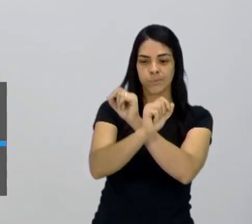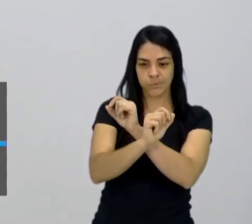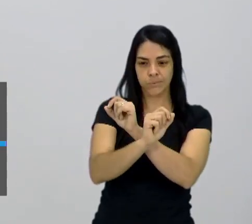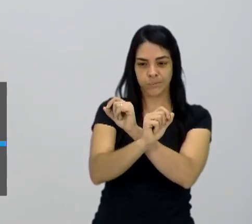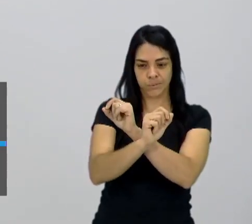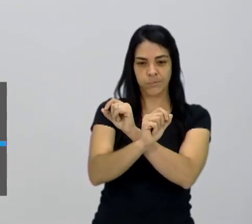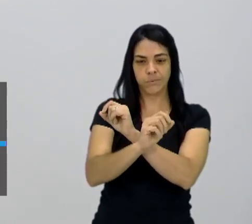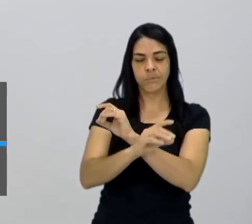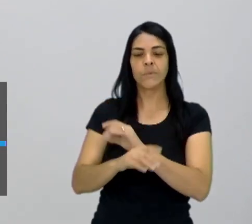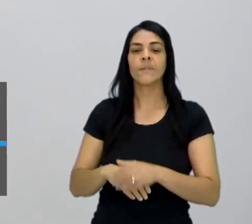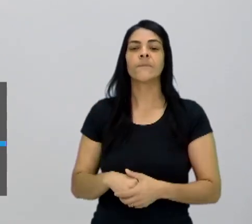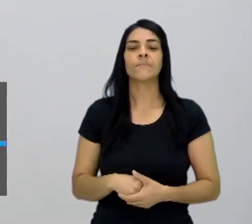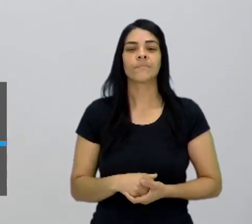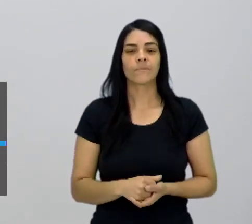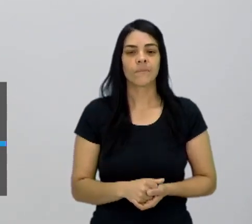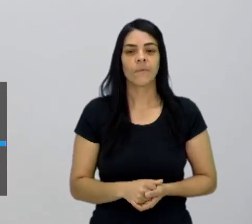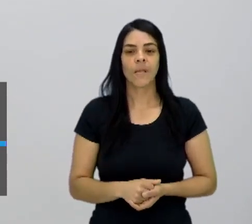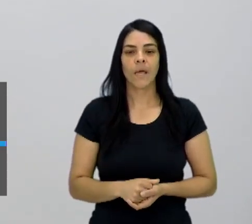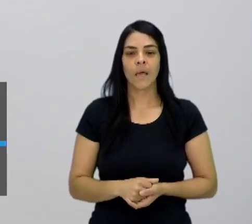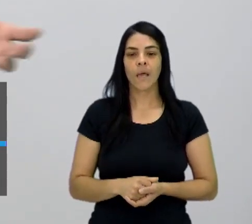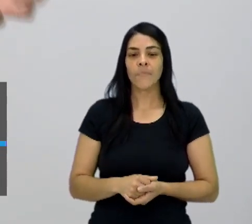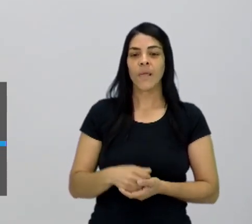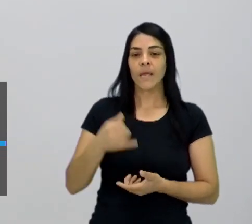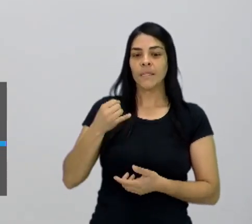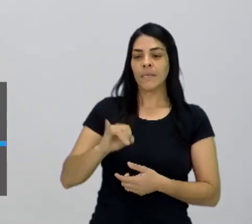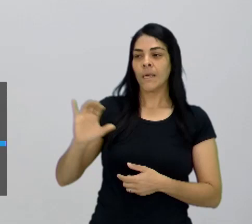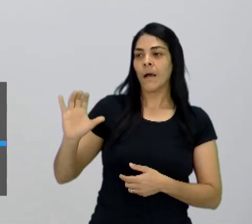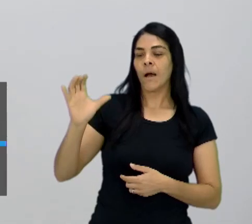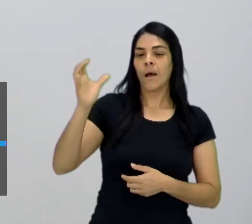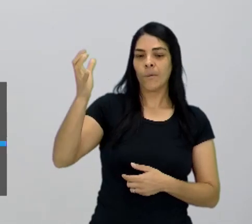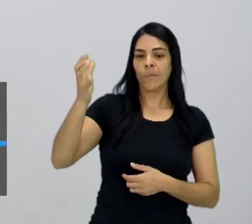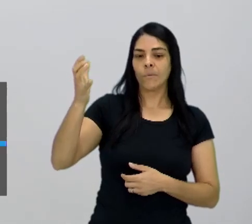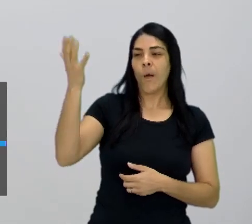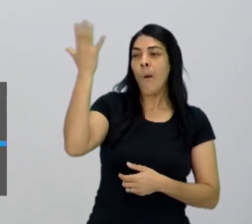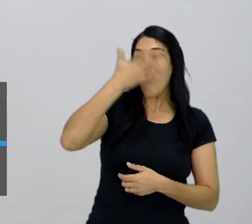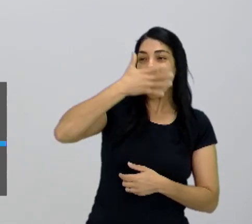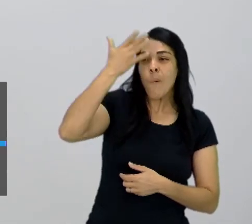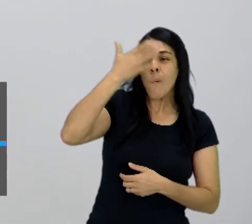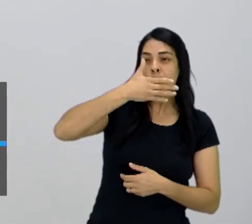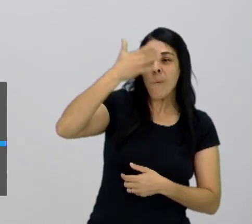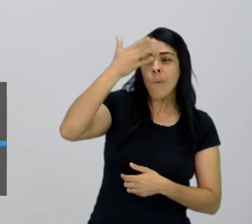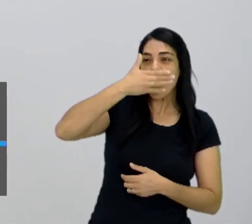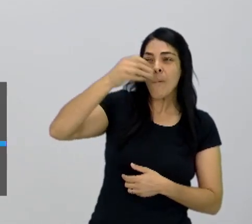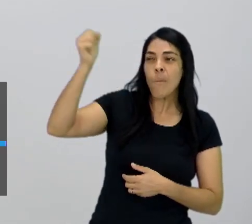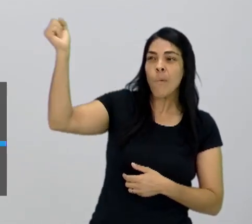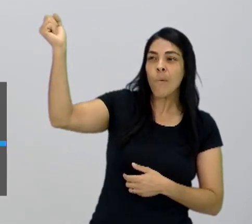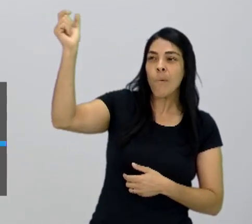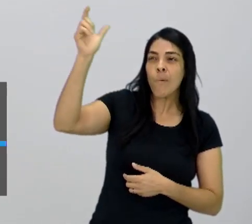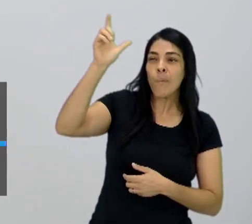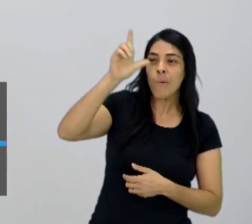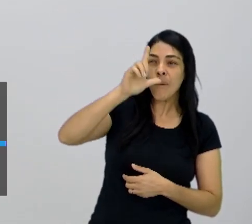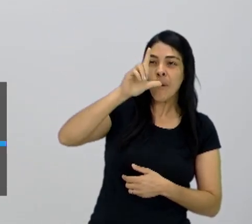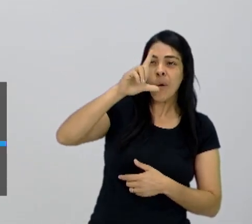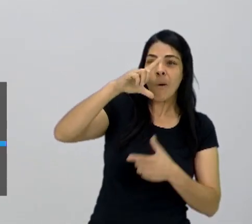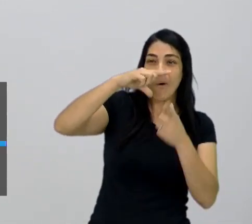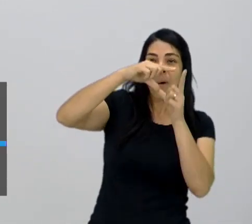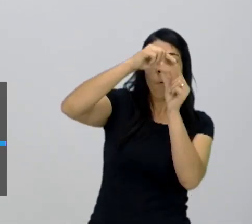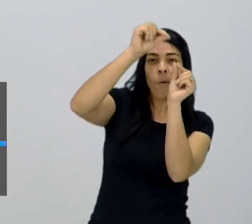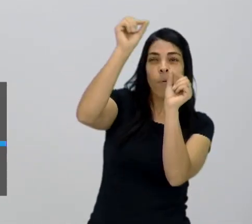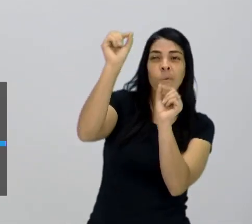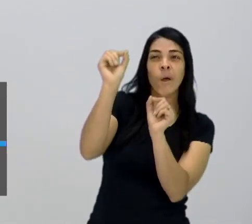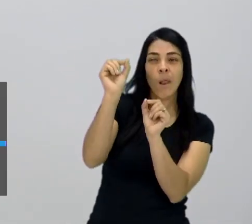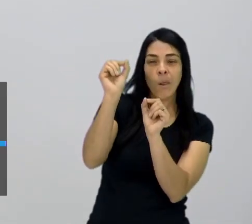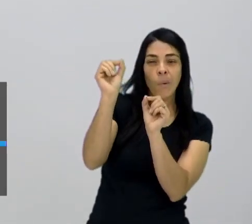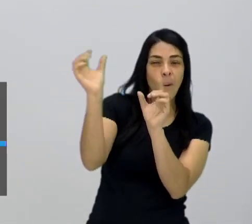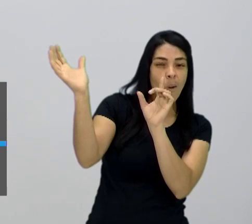gente estiver na Terra, a gente não consegue enxergar o Sol, né? Porque a Lua faz ali uma sombra, tá certo? E esses